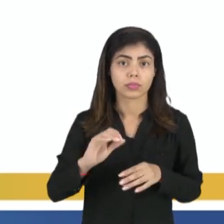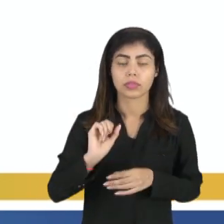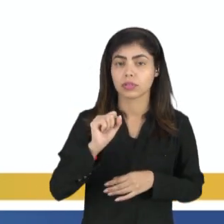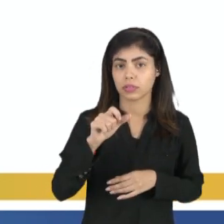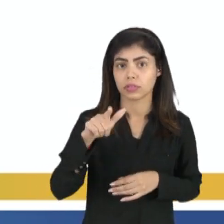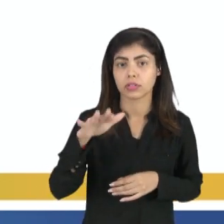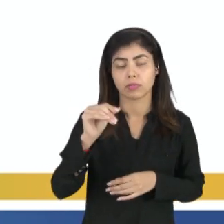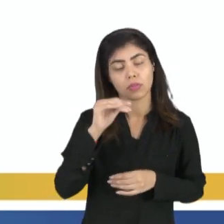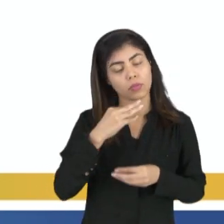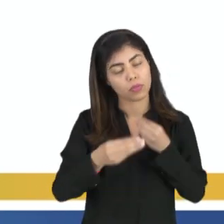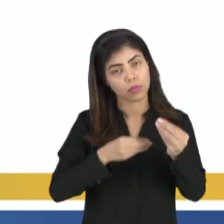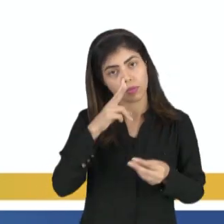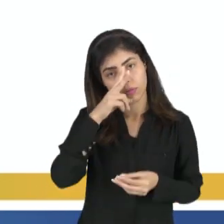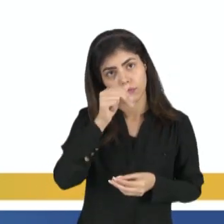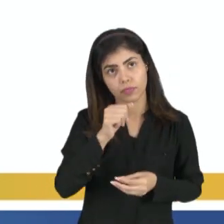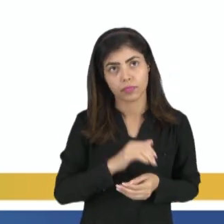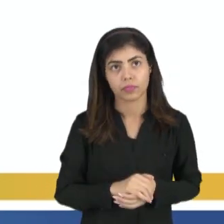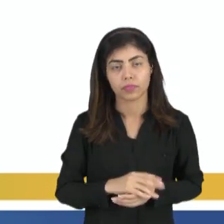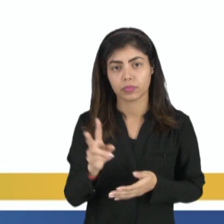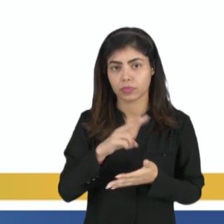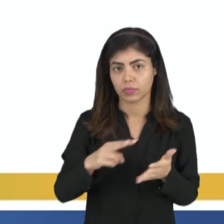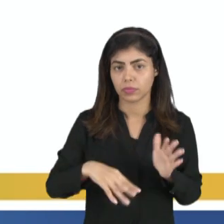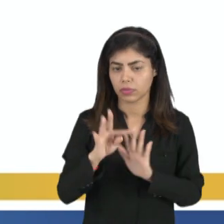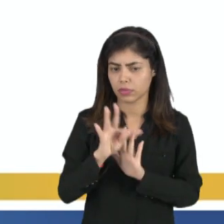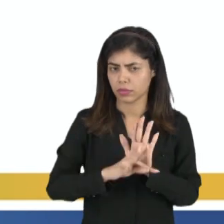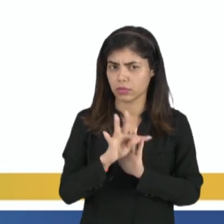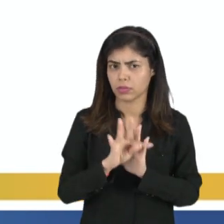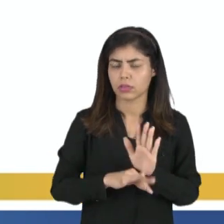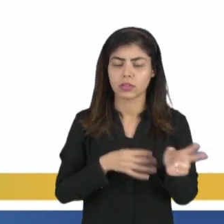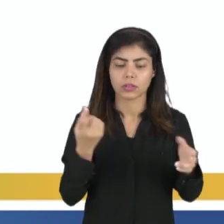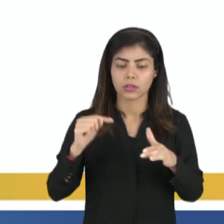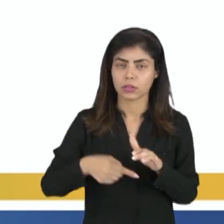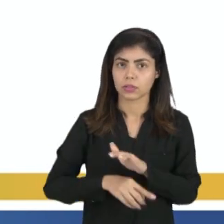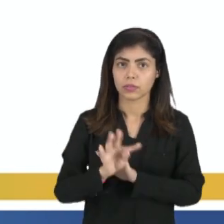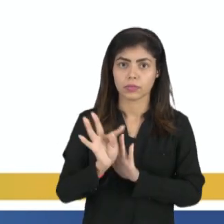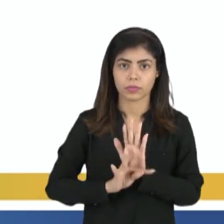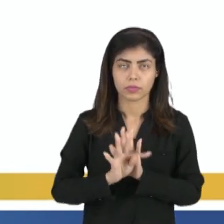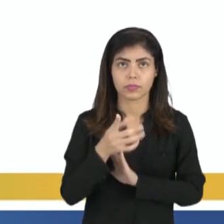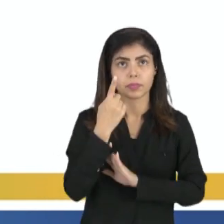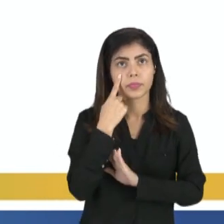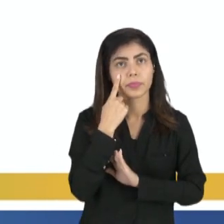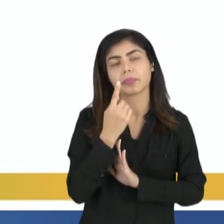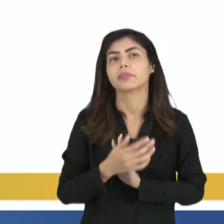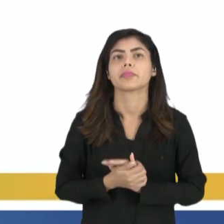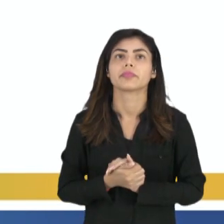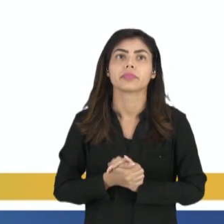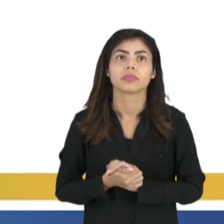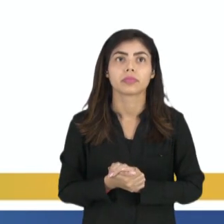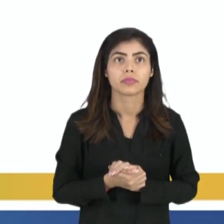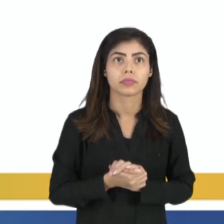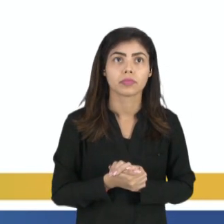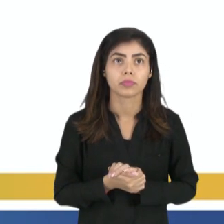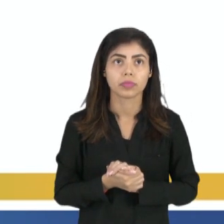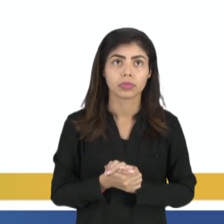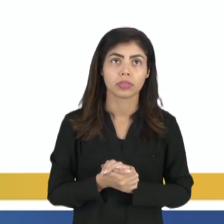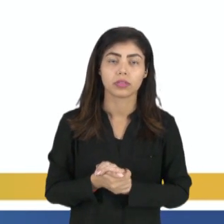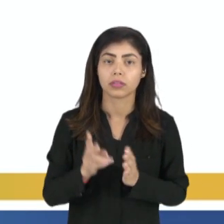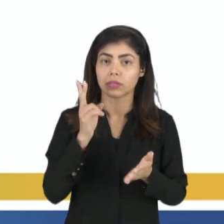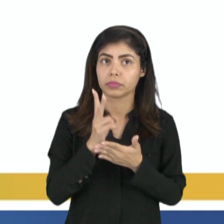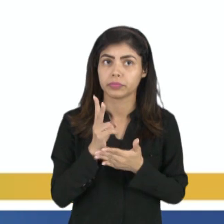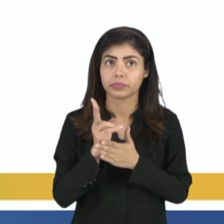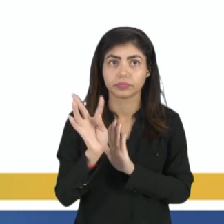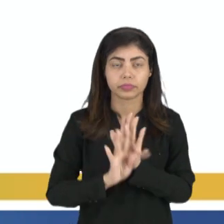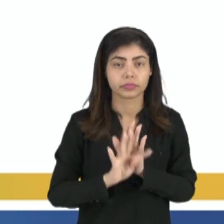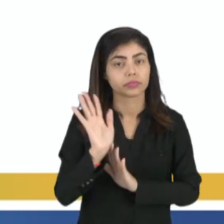sendo a mais forte agora vamos a leitura de um texto Observar isso dentro do texto Olha só o